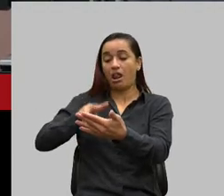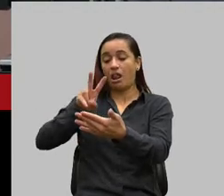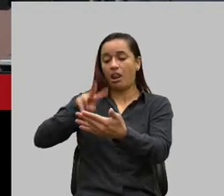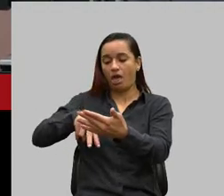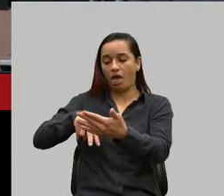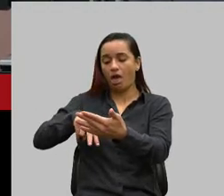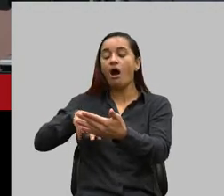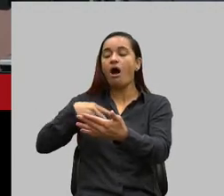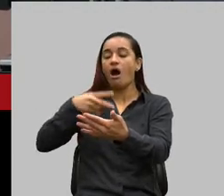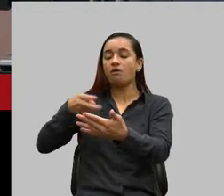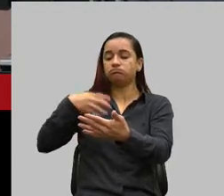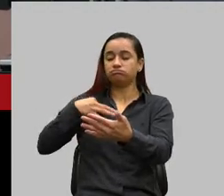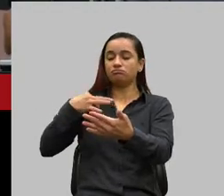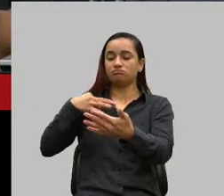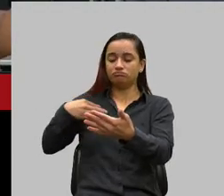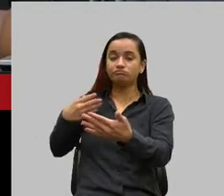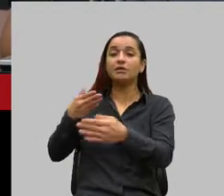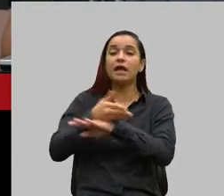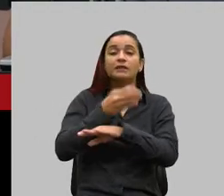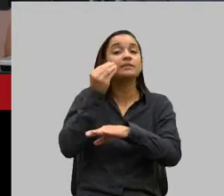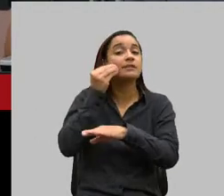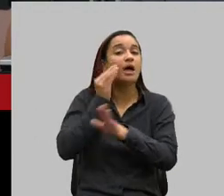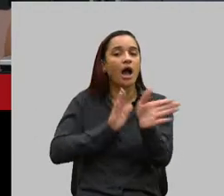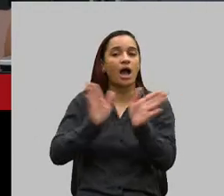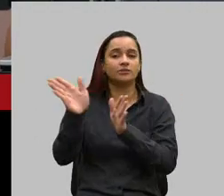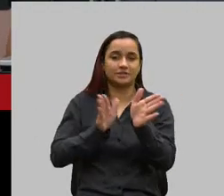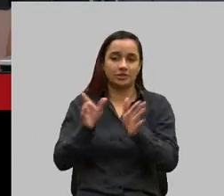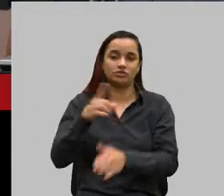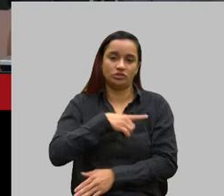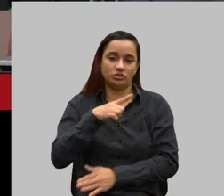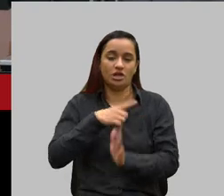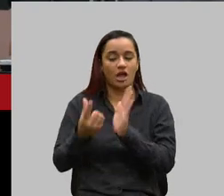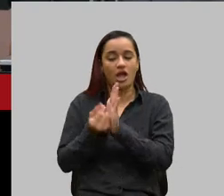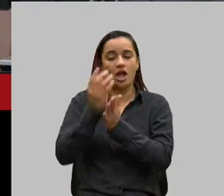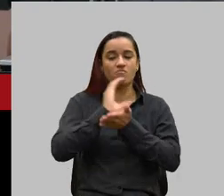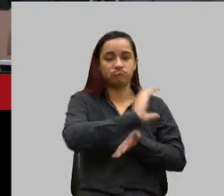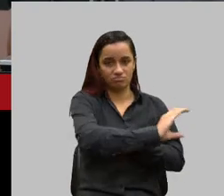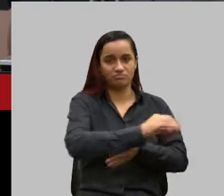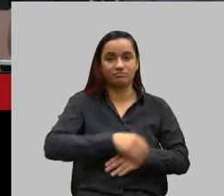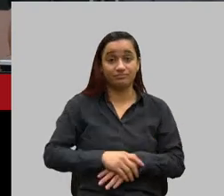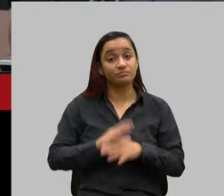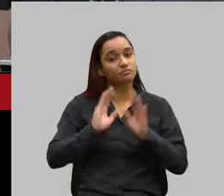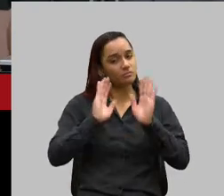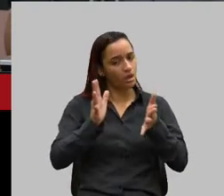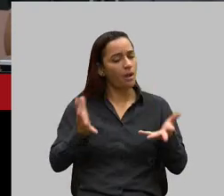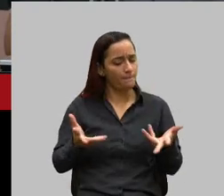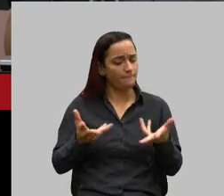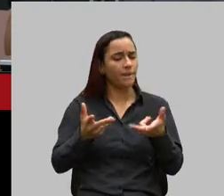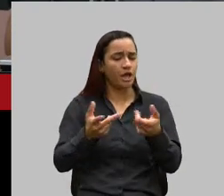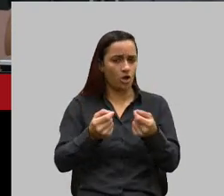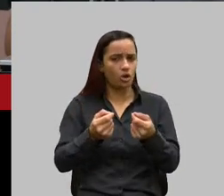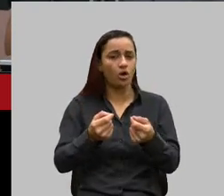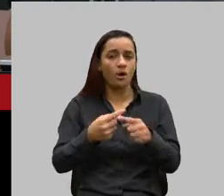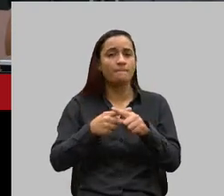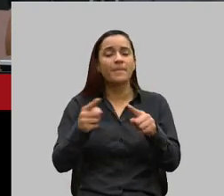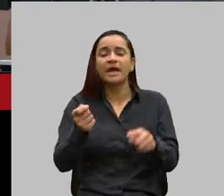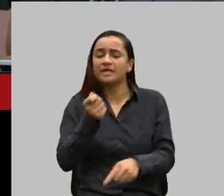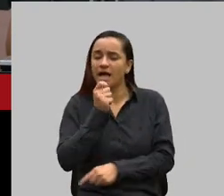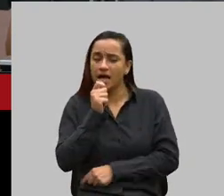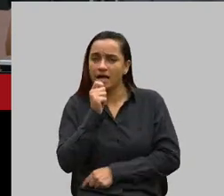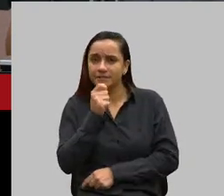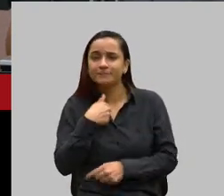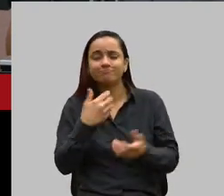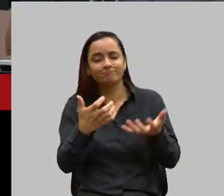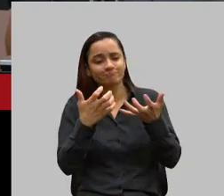eh tá melhorando bastante mas a gente ainda gostaria do apoio dos senhores e senhoras